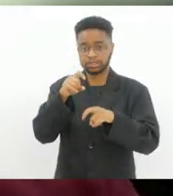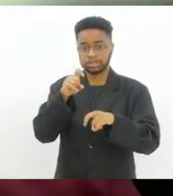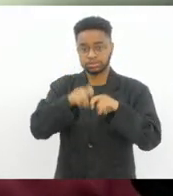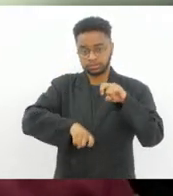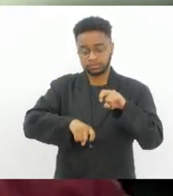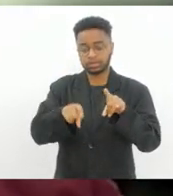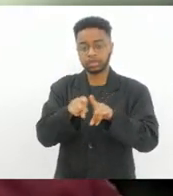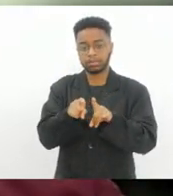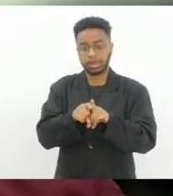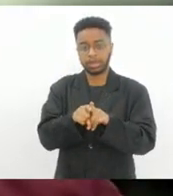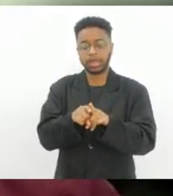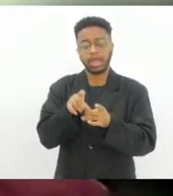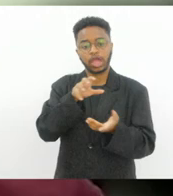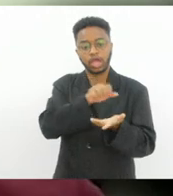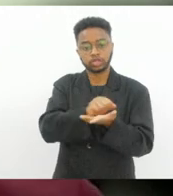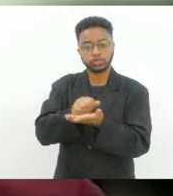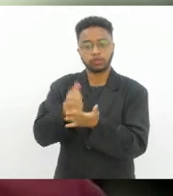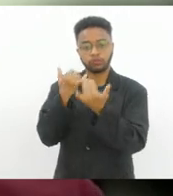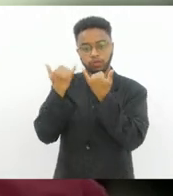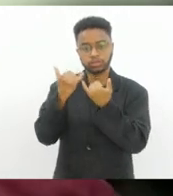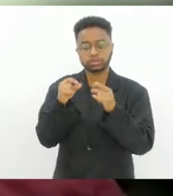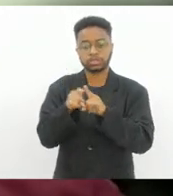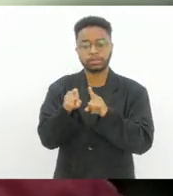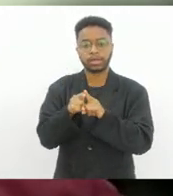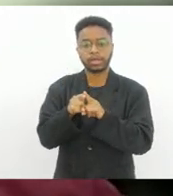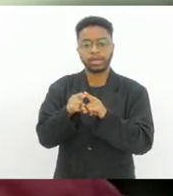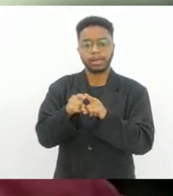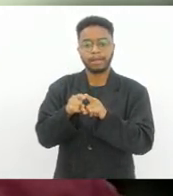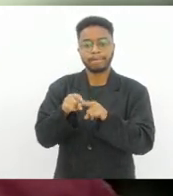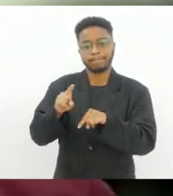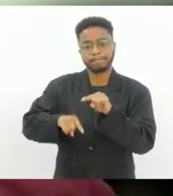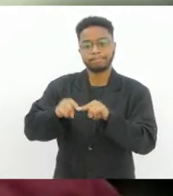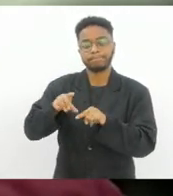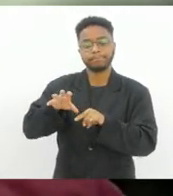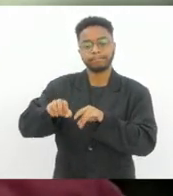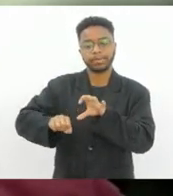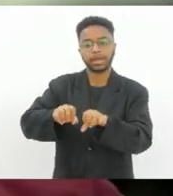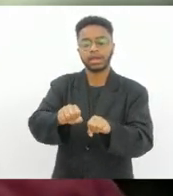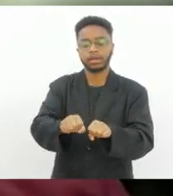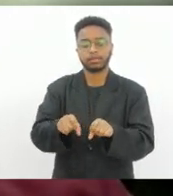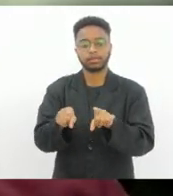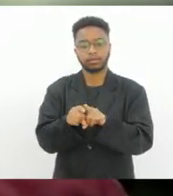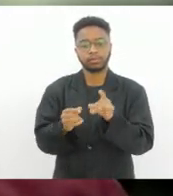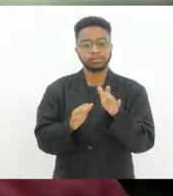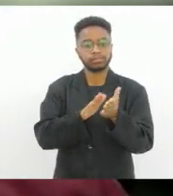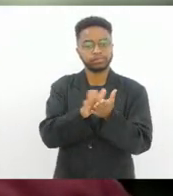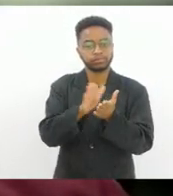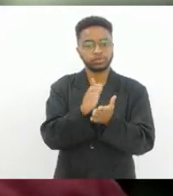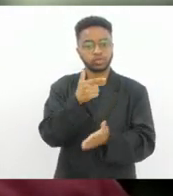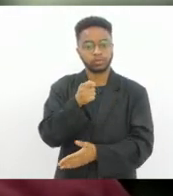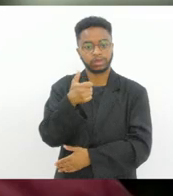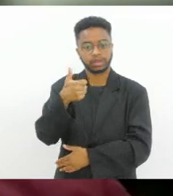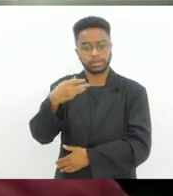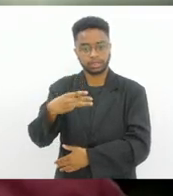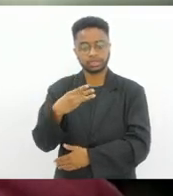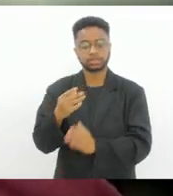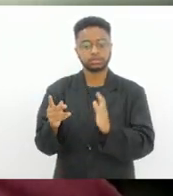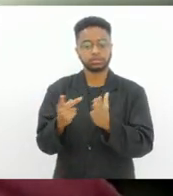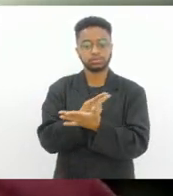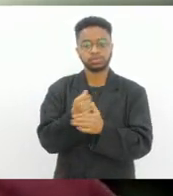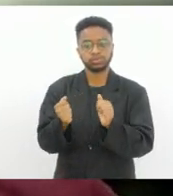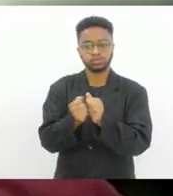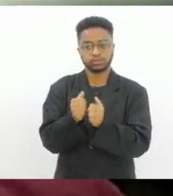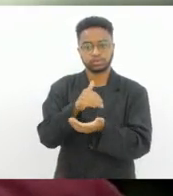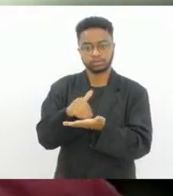de vestígios. Essa nota ela está publicada desde 2013, ela foi feita em parceria com a Secretaria